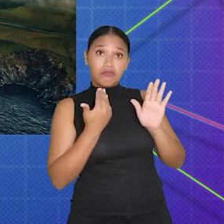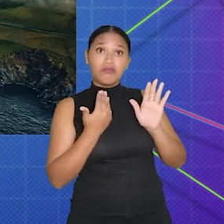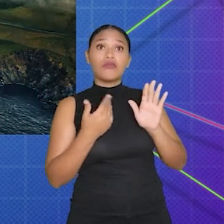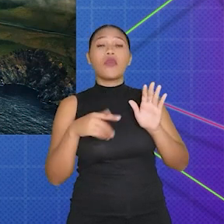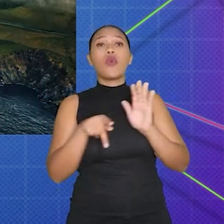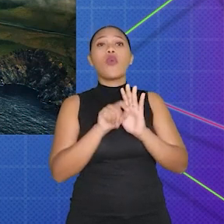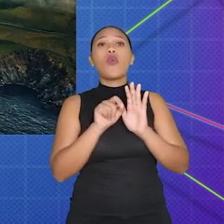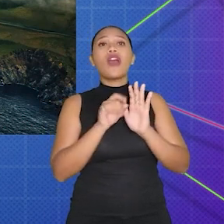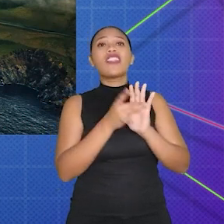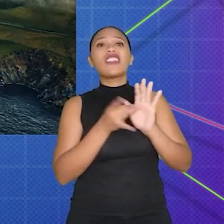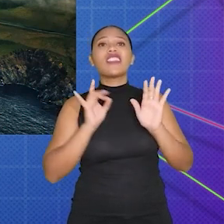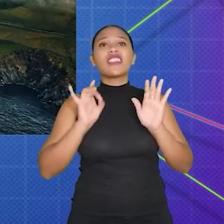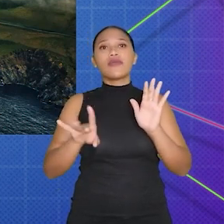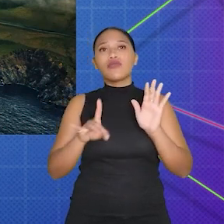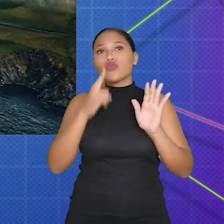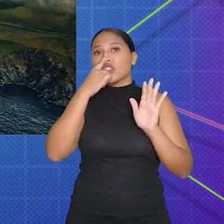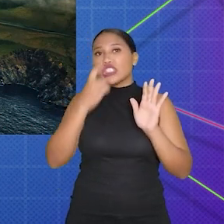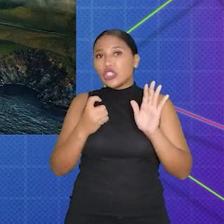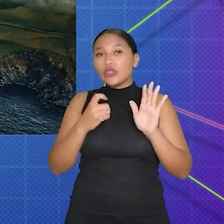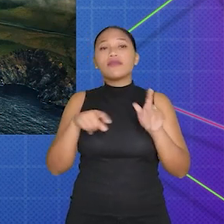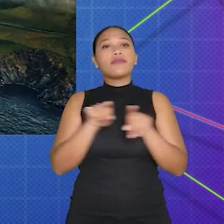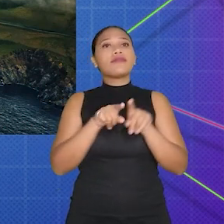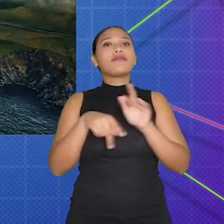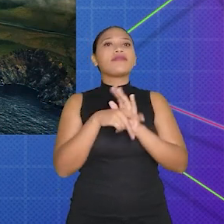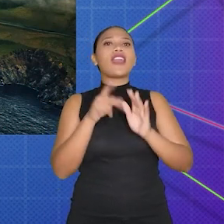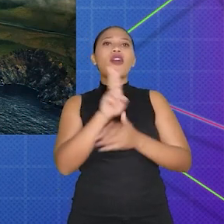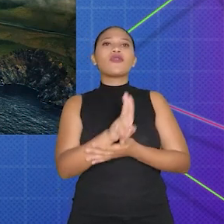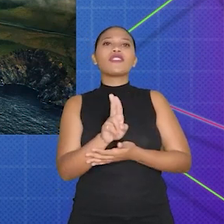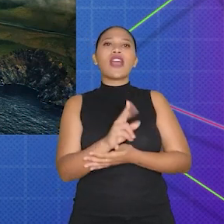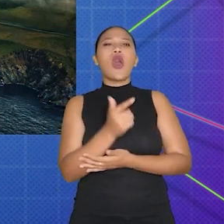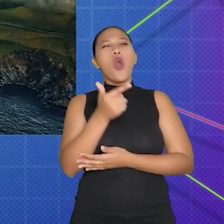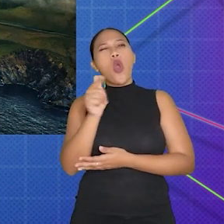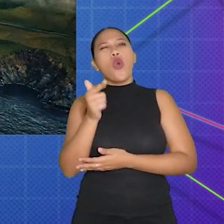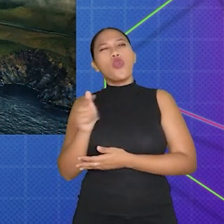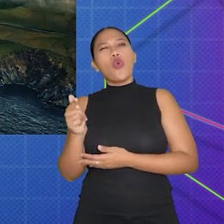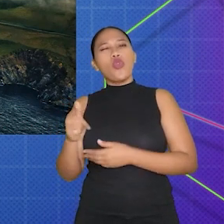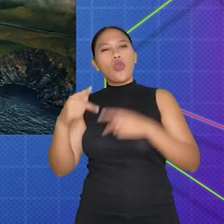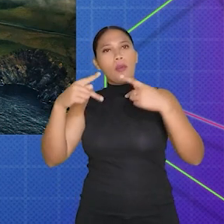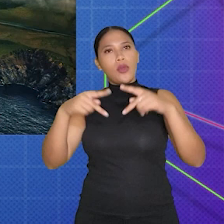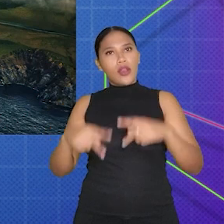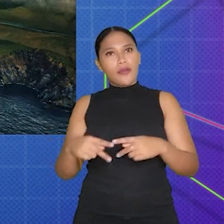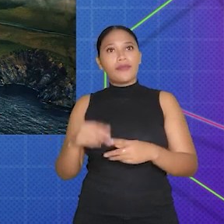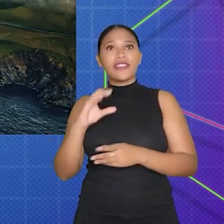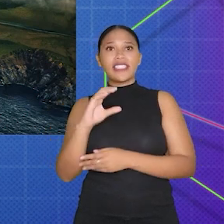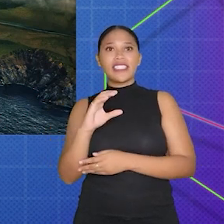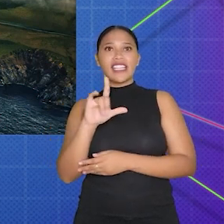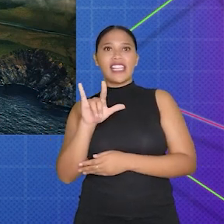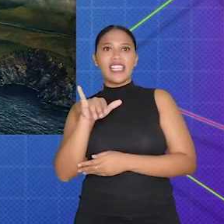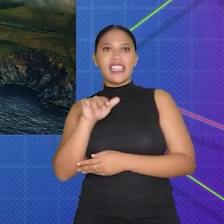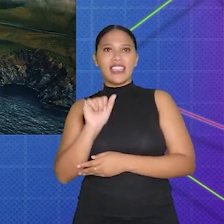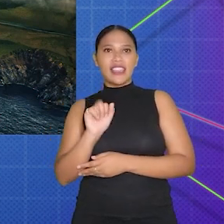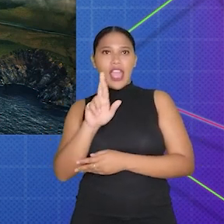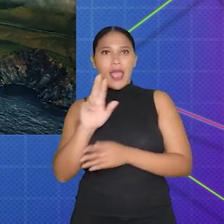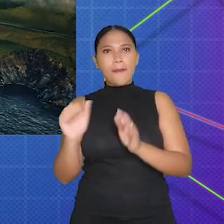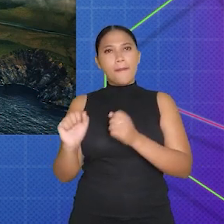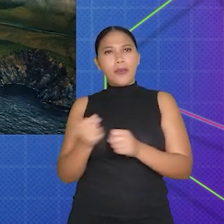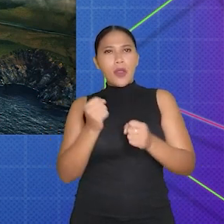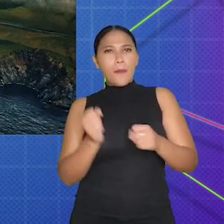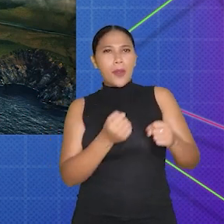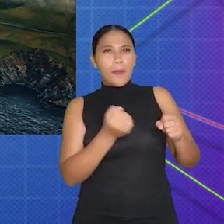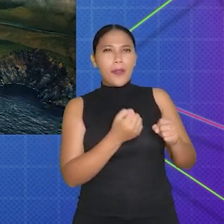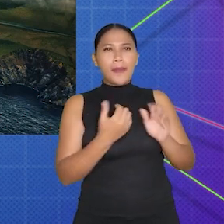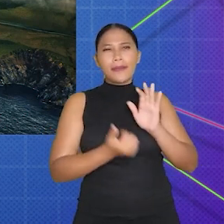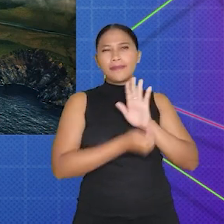pode desinstalar programas arrastando-os para o lixo. Você também pode usar programas de terceiros, como o CCleaner ou